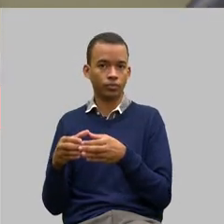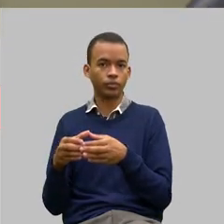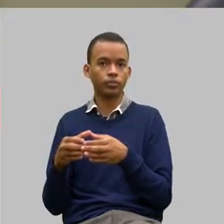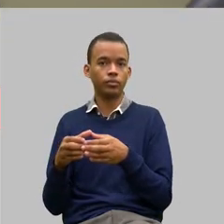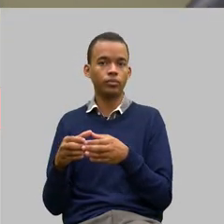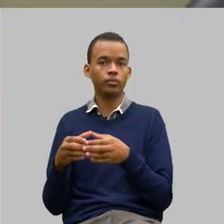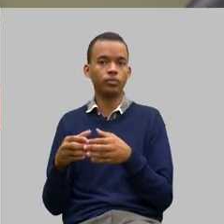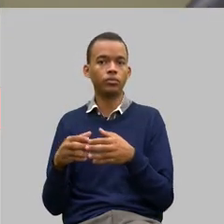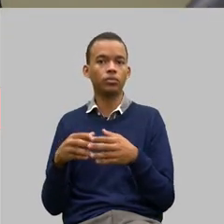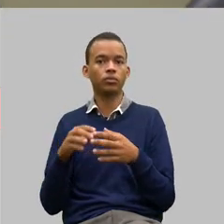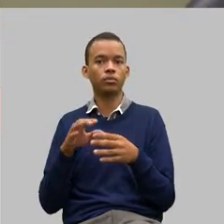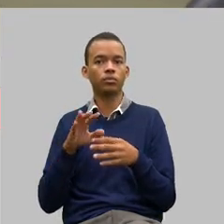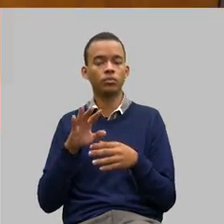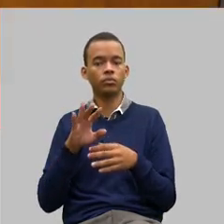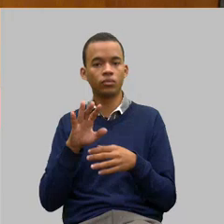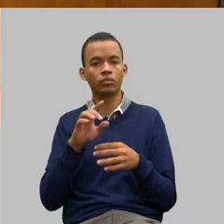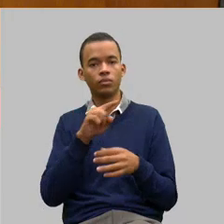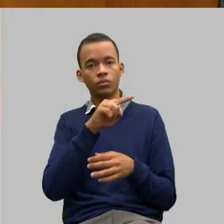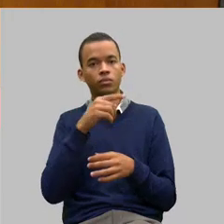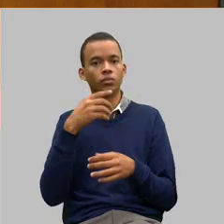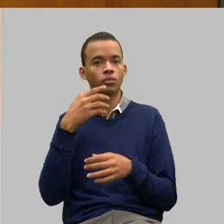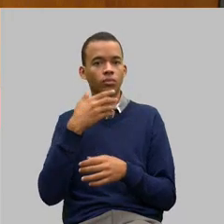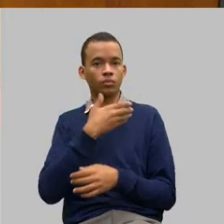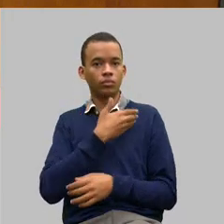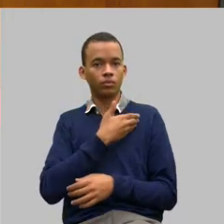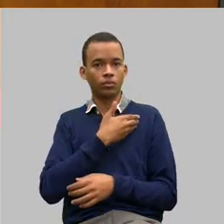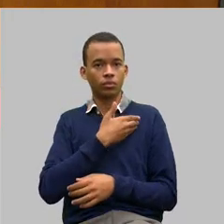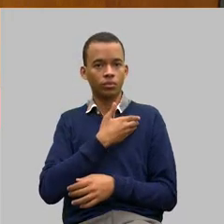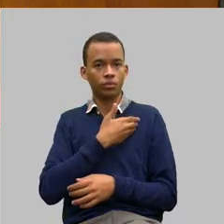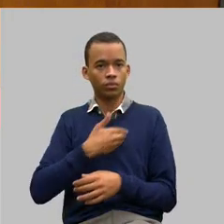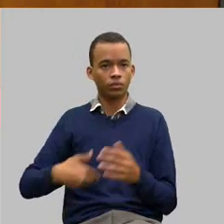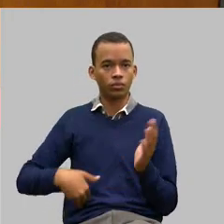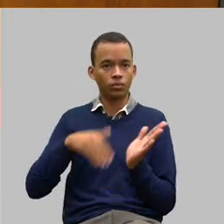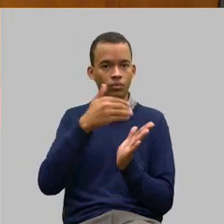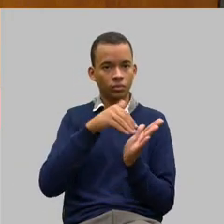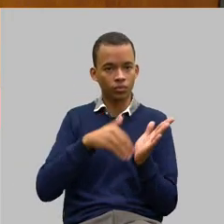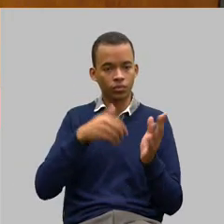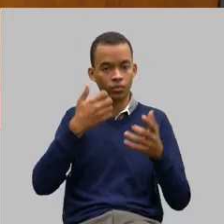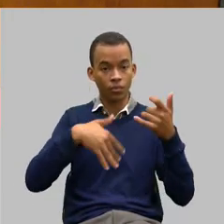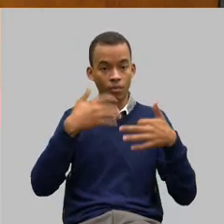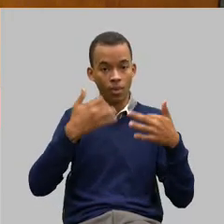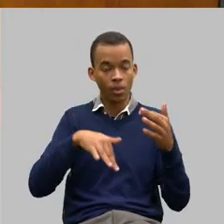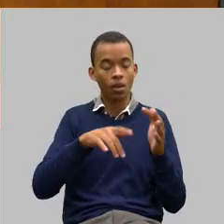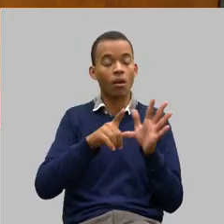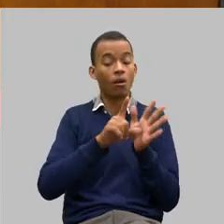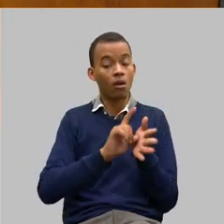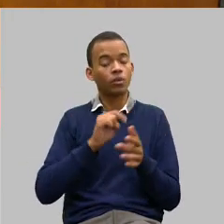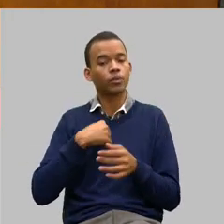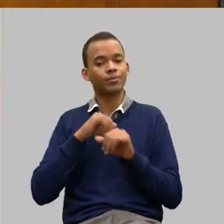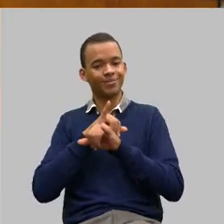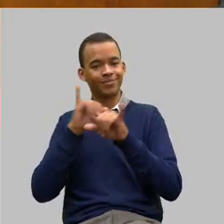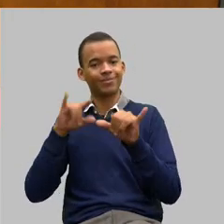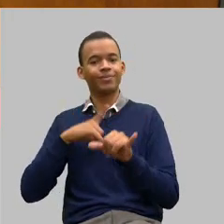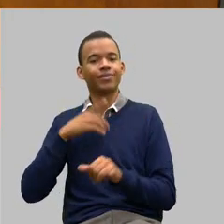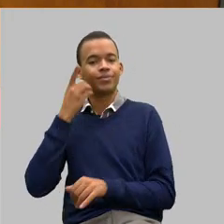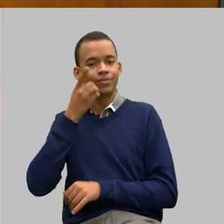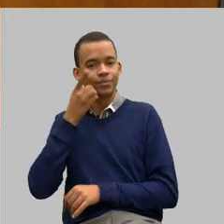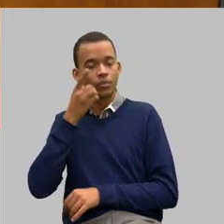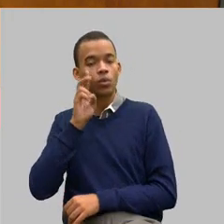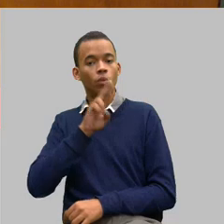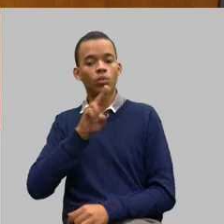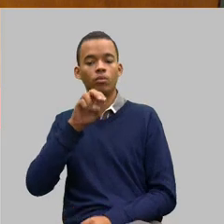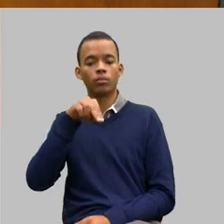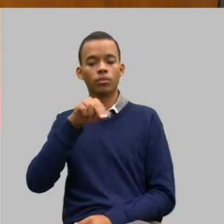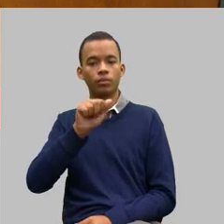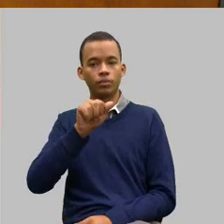a palavra eu gostaria de destacar a presença da da deputada naara Rocha deputada que faz um belo trabalho já no seu